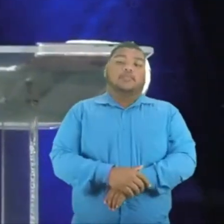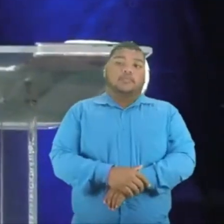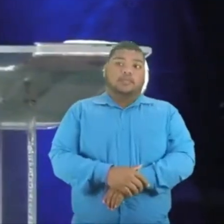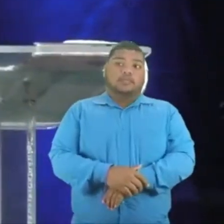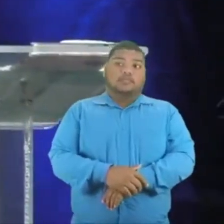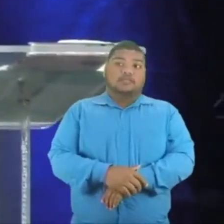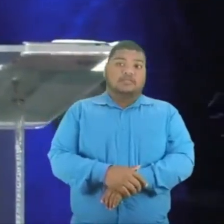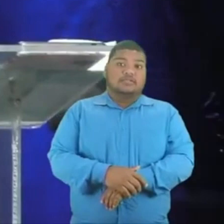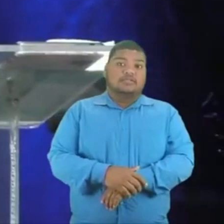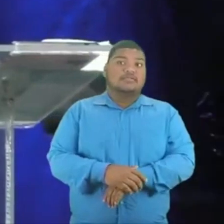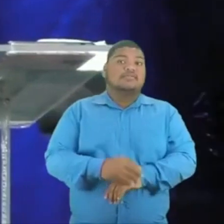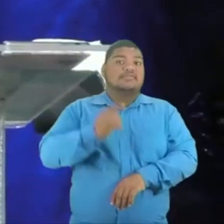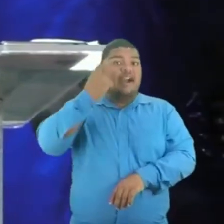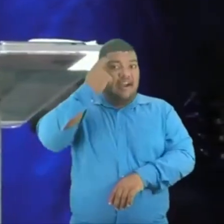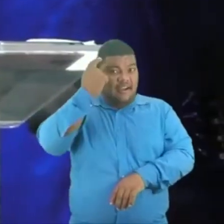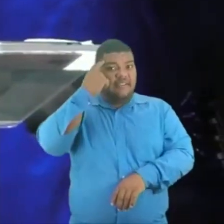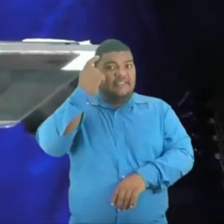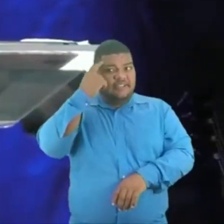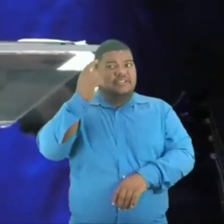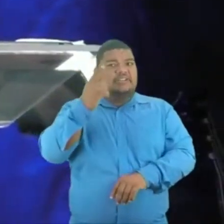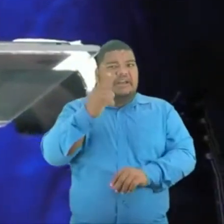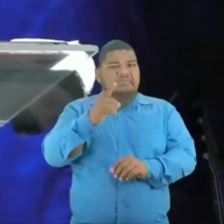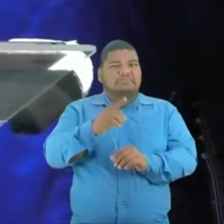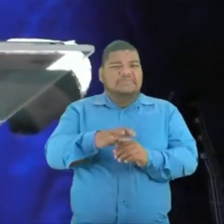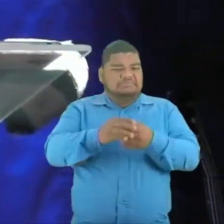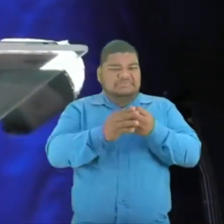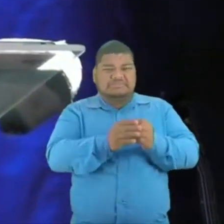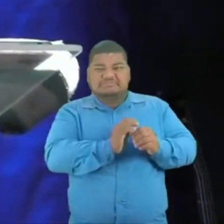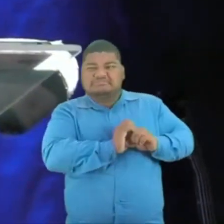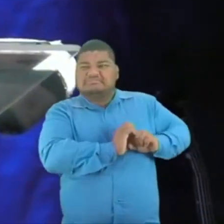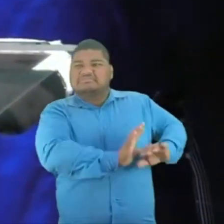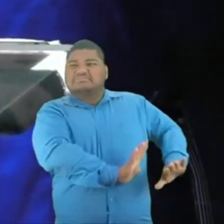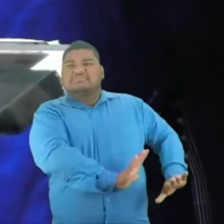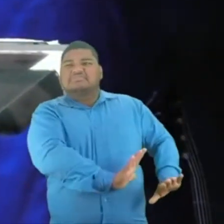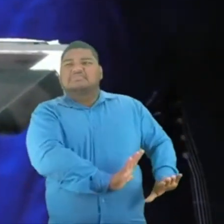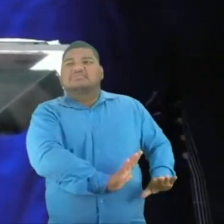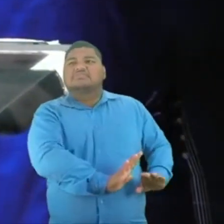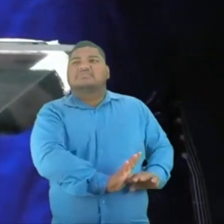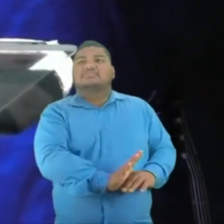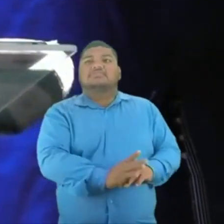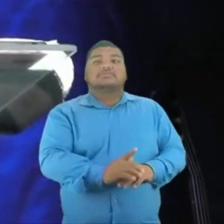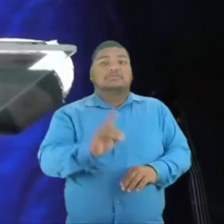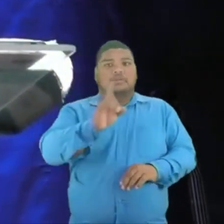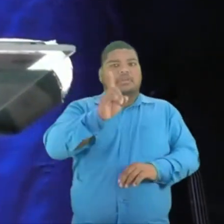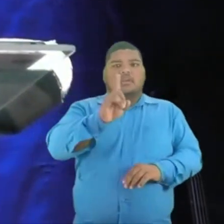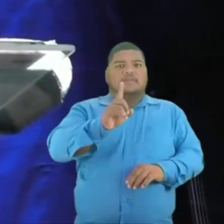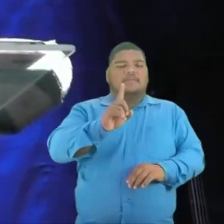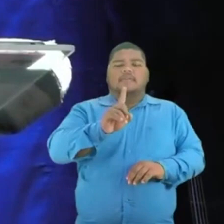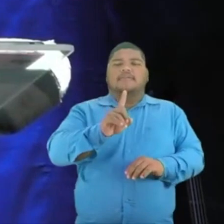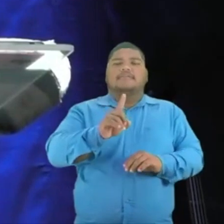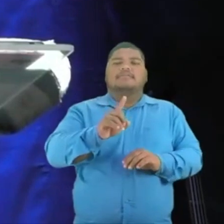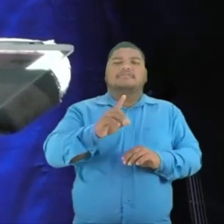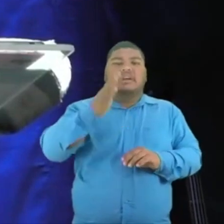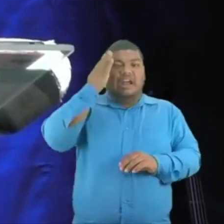Vai valer a pena você abrir mão. Não vale a pena você abrir mão do que você acredita.